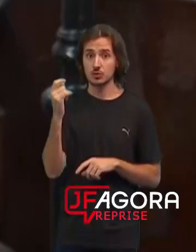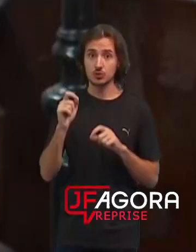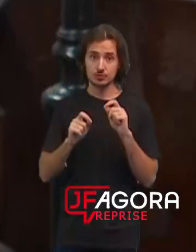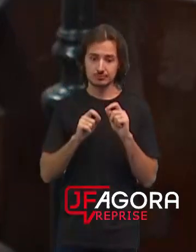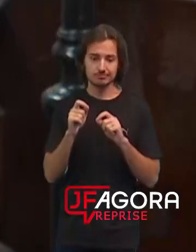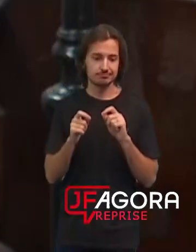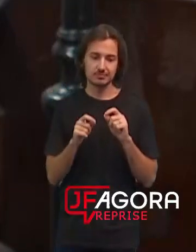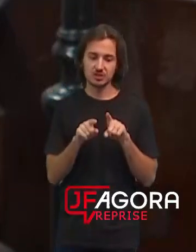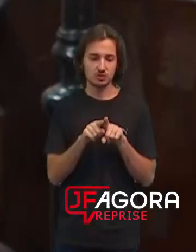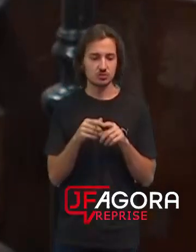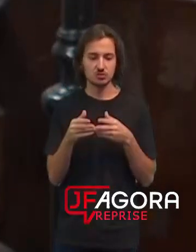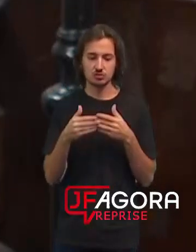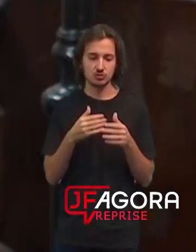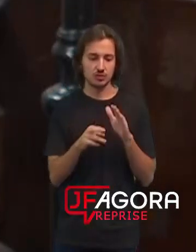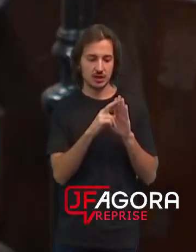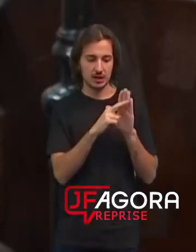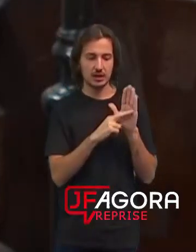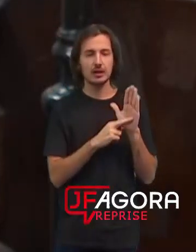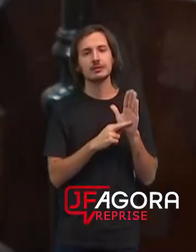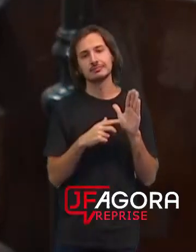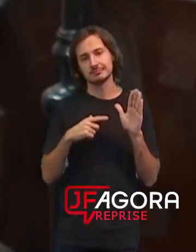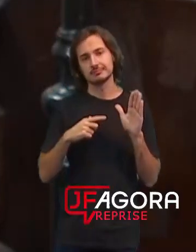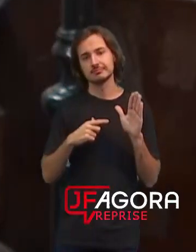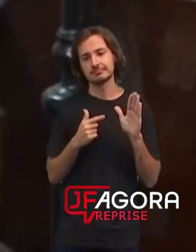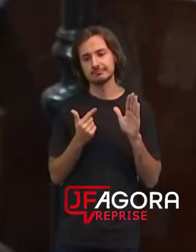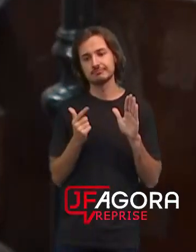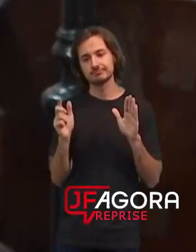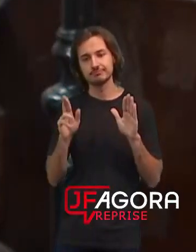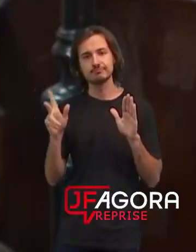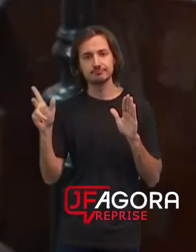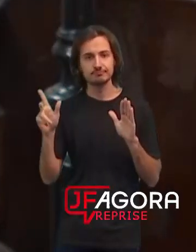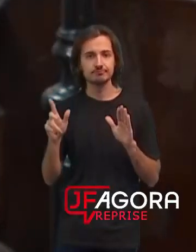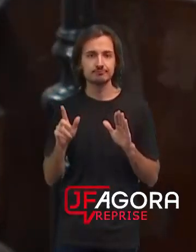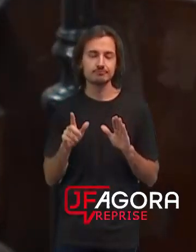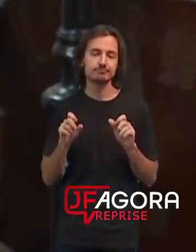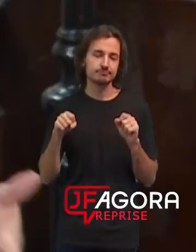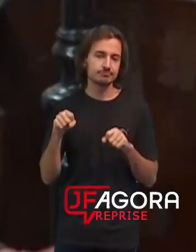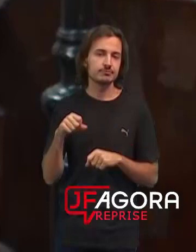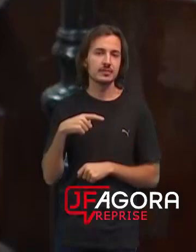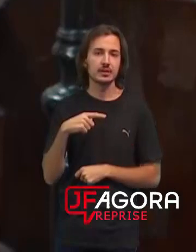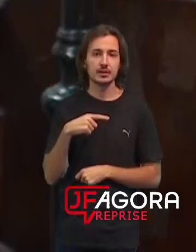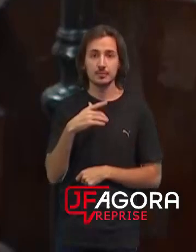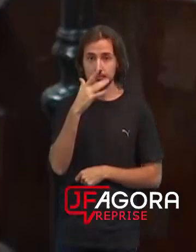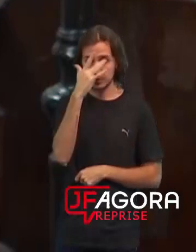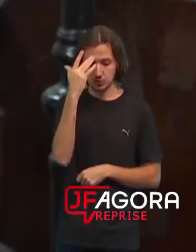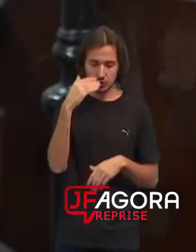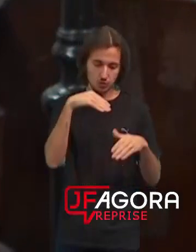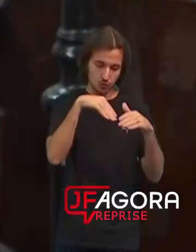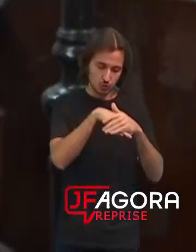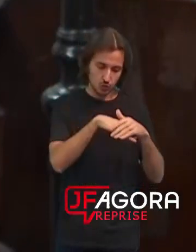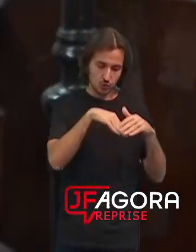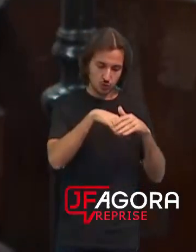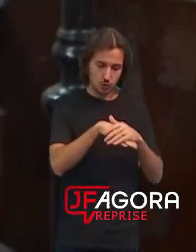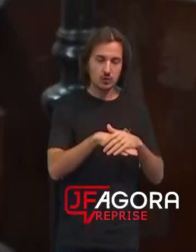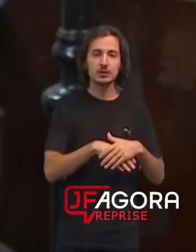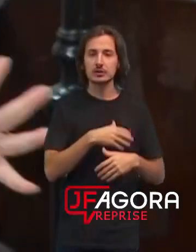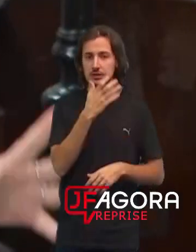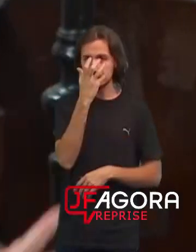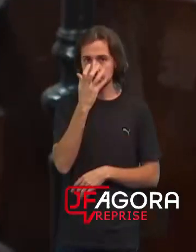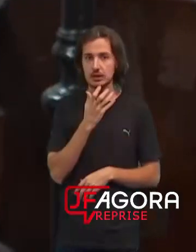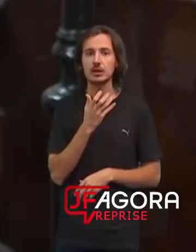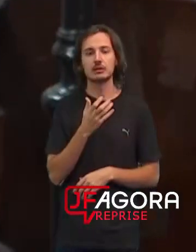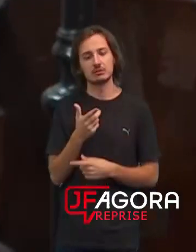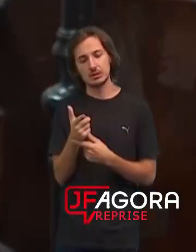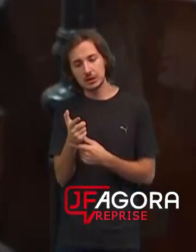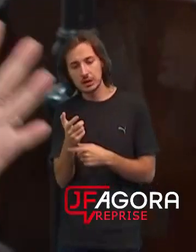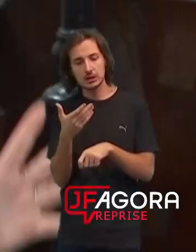exceção. Então, assim, obviamente tem pessoas sérias que são colecionadores, né, atiradores e tudo, não estamos